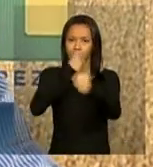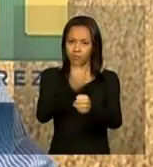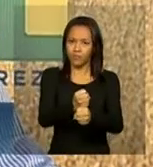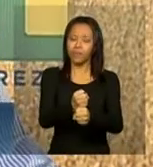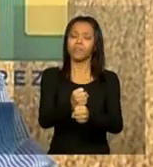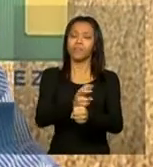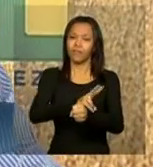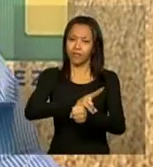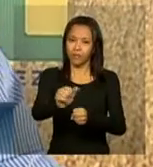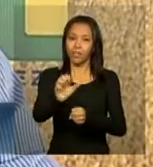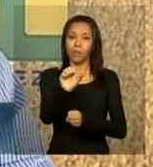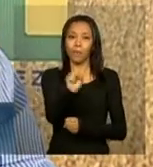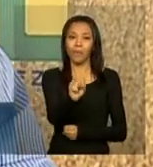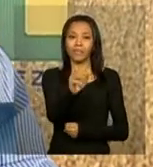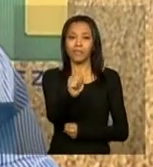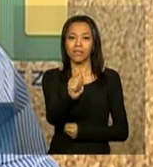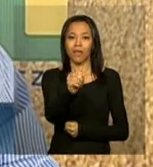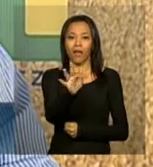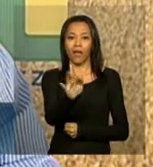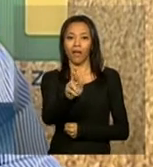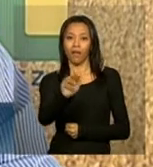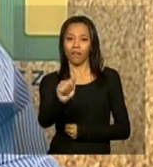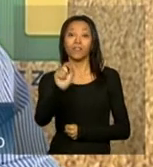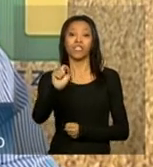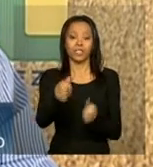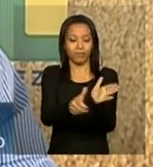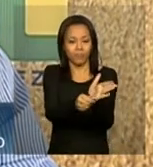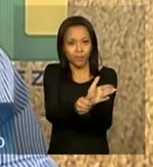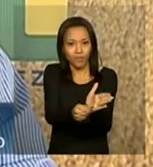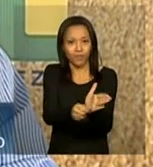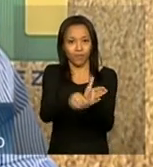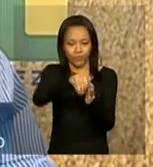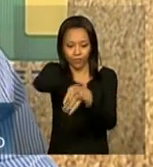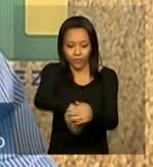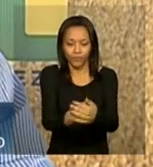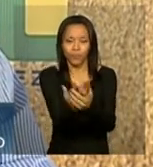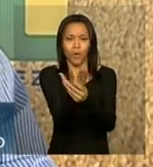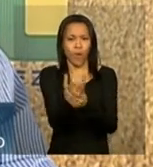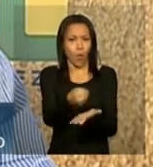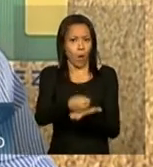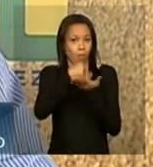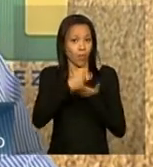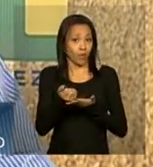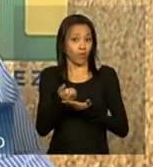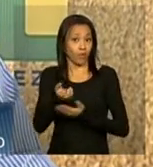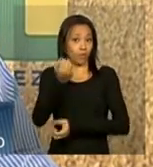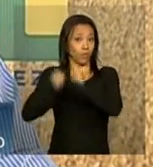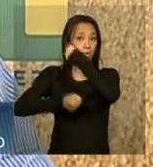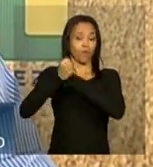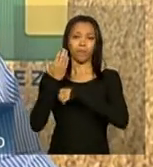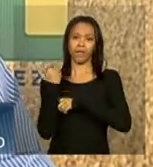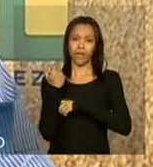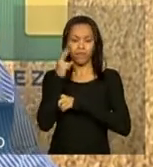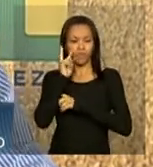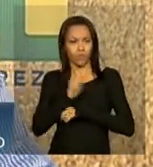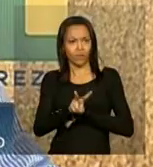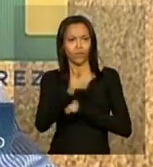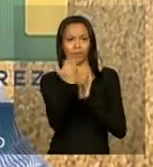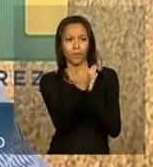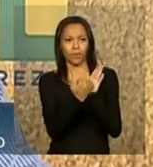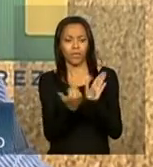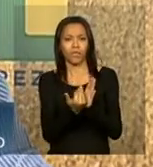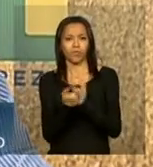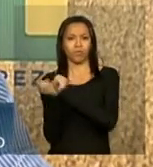uma grande safra de milho. O apoio que tivemos no ano passado via os programas de escoamento da produção